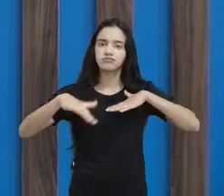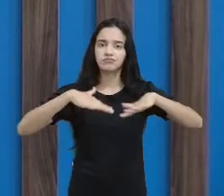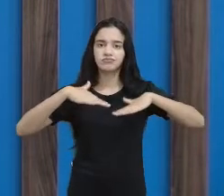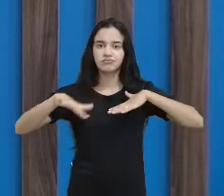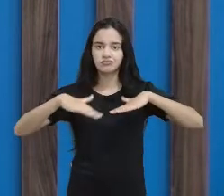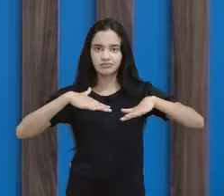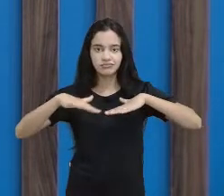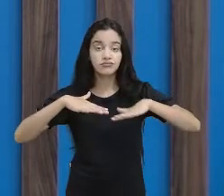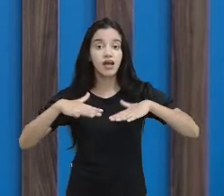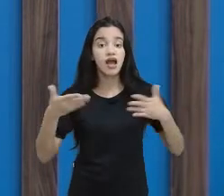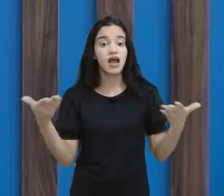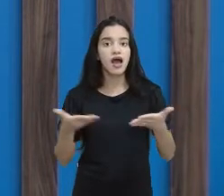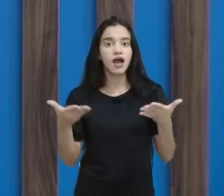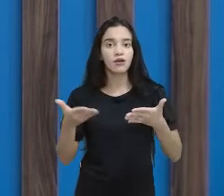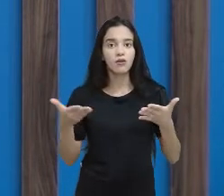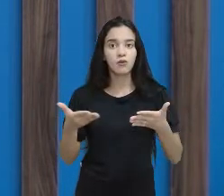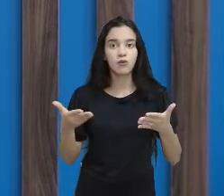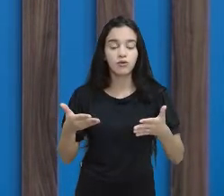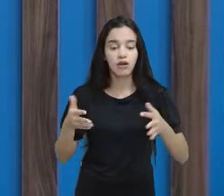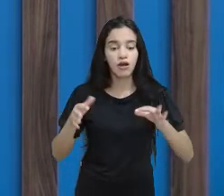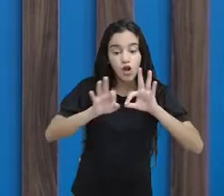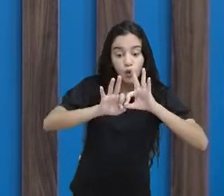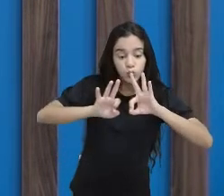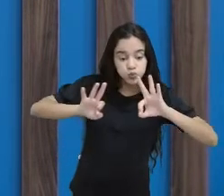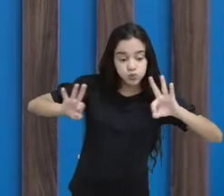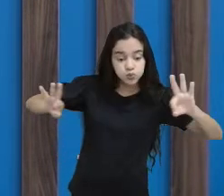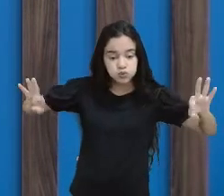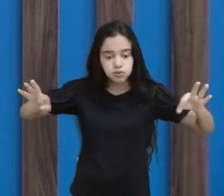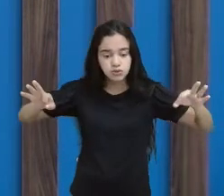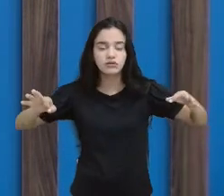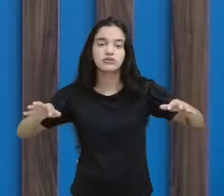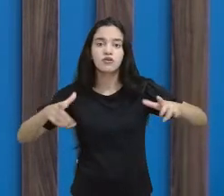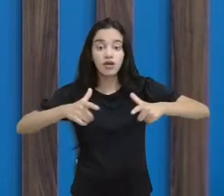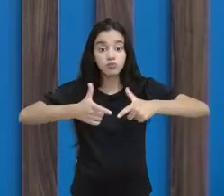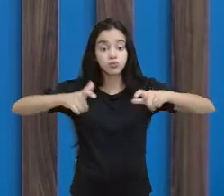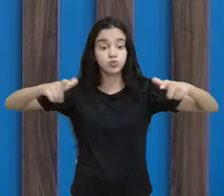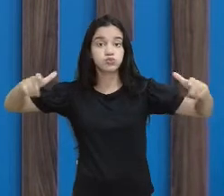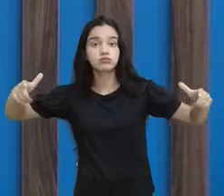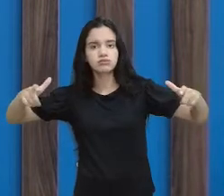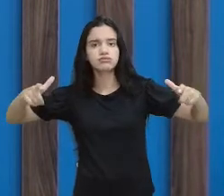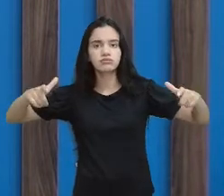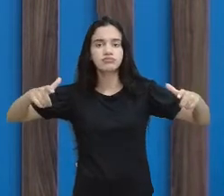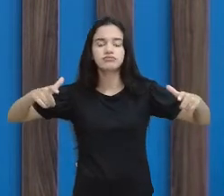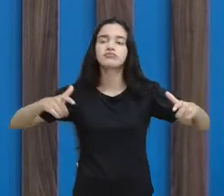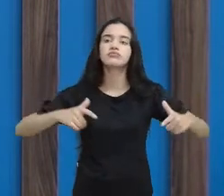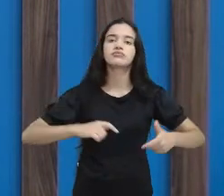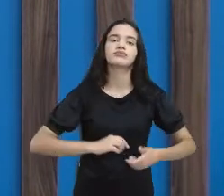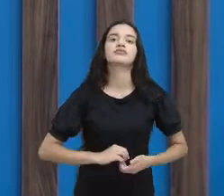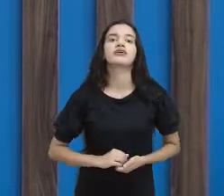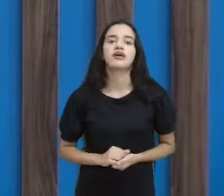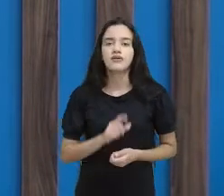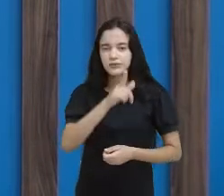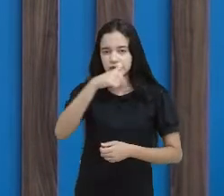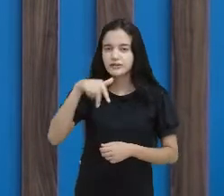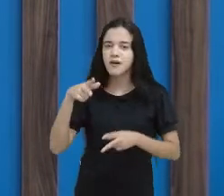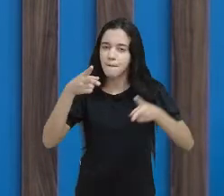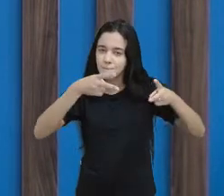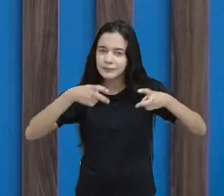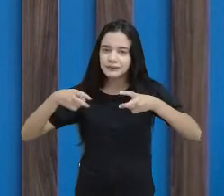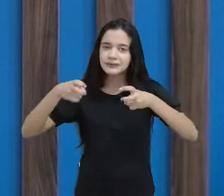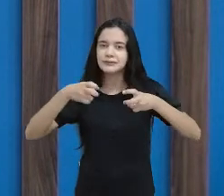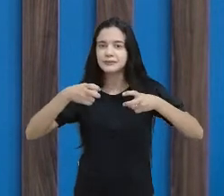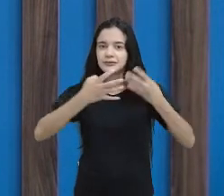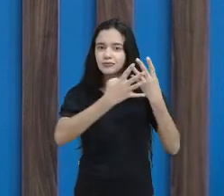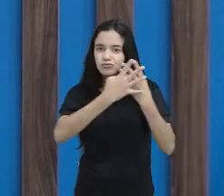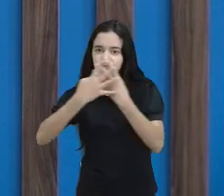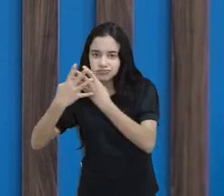si. Agora, ele é bem largo, né? Ele é bem espaçoso, vocês vão observar aí, como se fosse um tênis, né? Quadra de tênis, vocês vão observar, tem uma redinha. É isso,